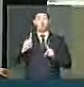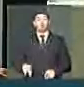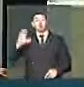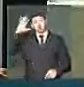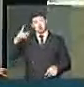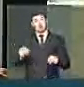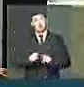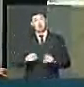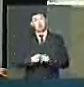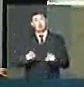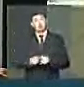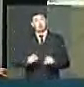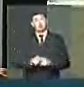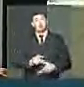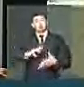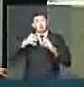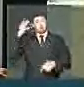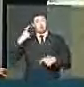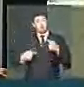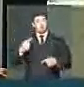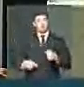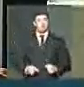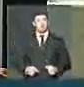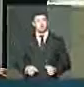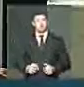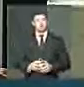decidir também sobre a reforma política... Conclui, deputado.